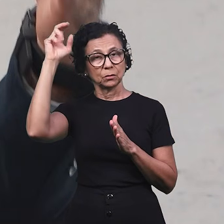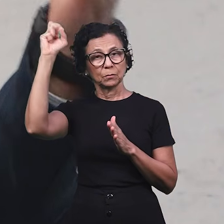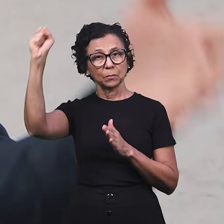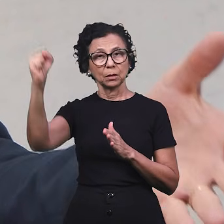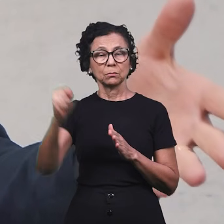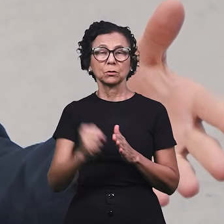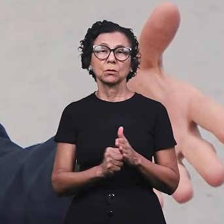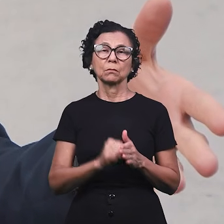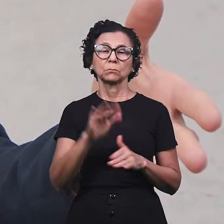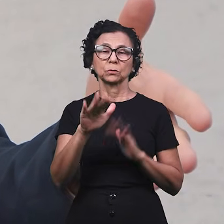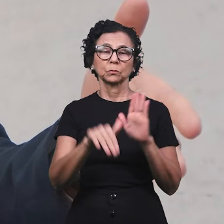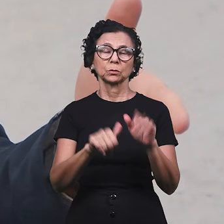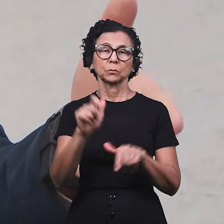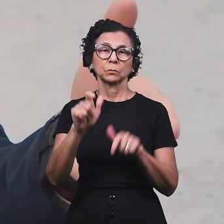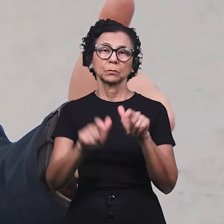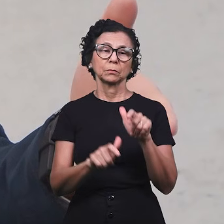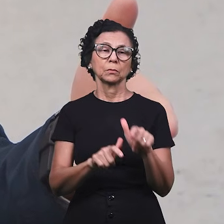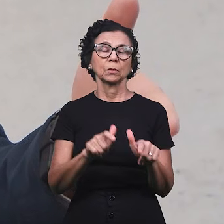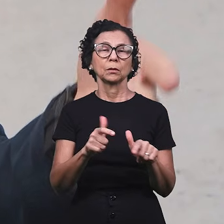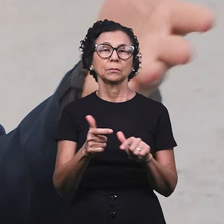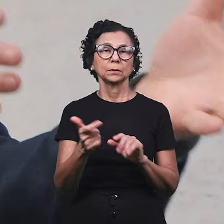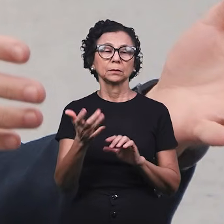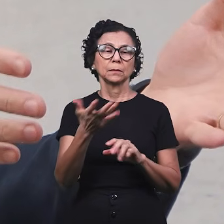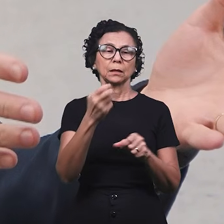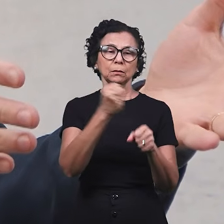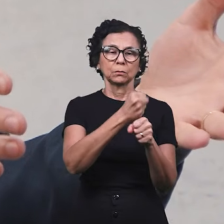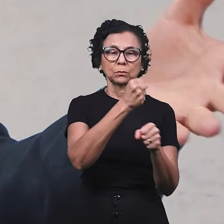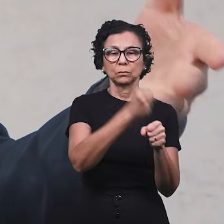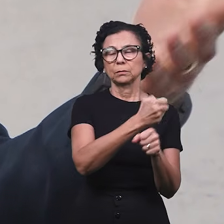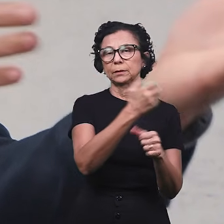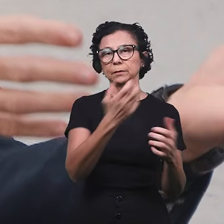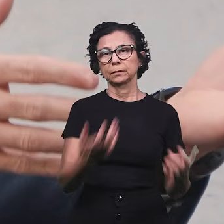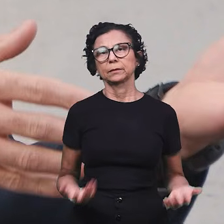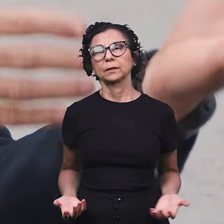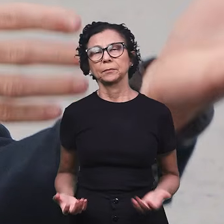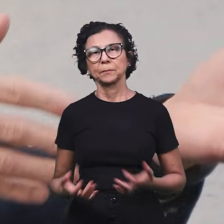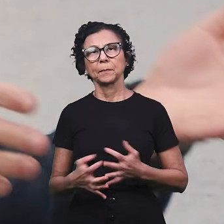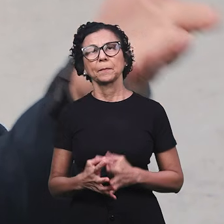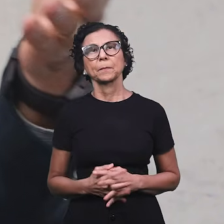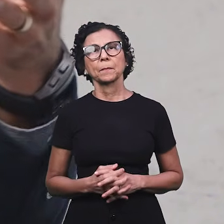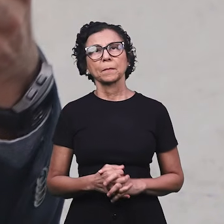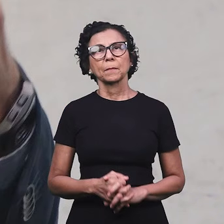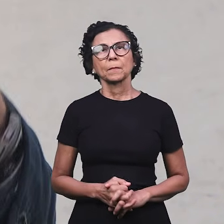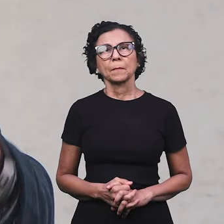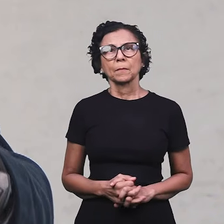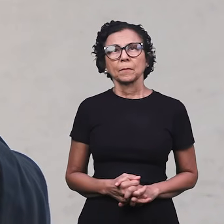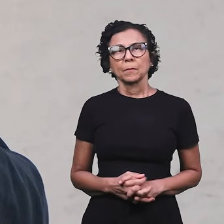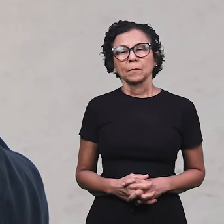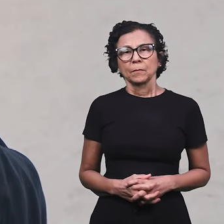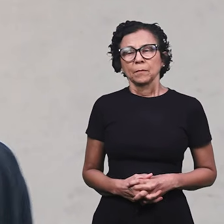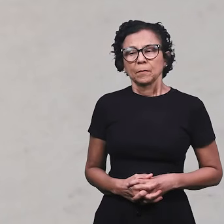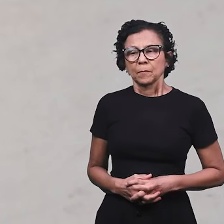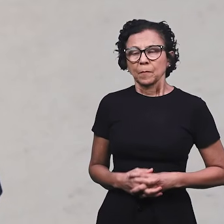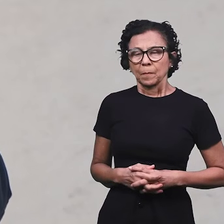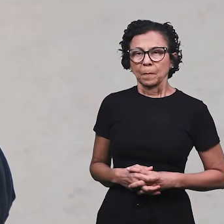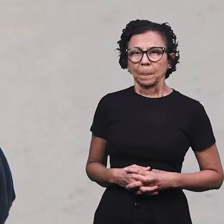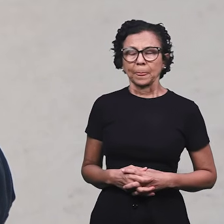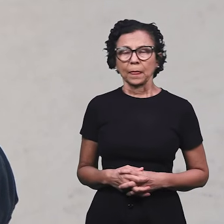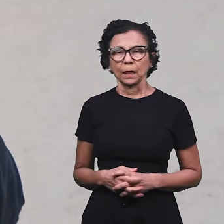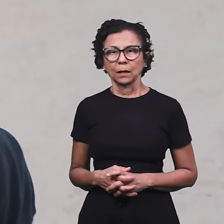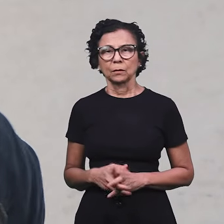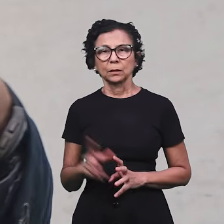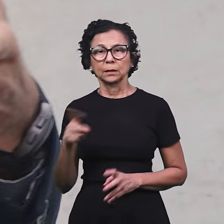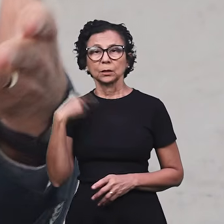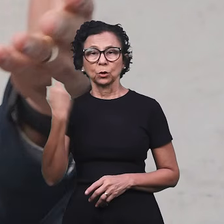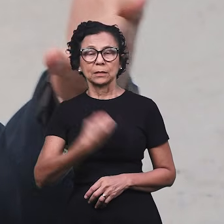Os fundamentos estão estabelecidos na nossa vida. Nós já entendemos, nós não vamos mudar a obra que vai alterar e mudar a nossa